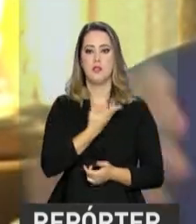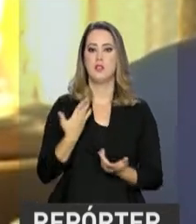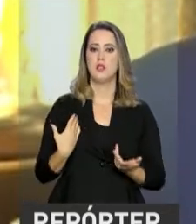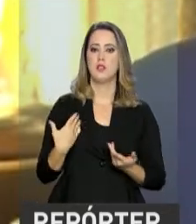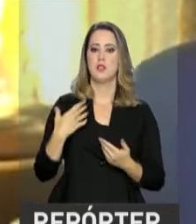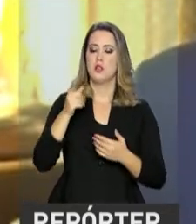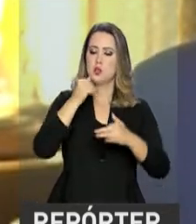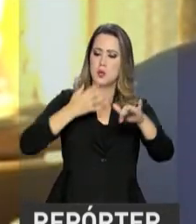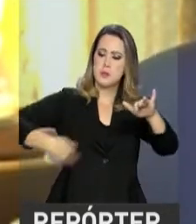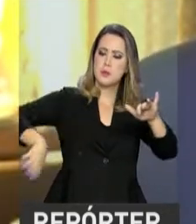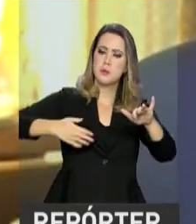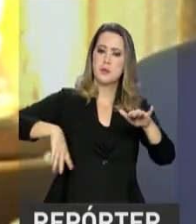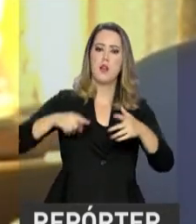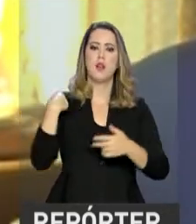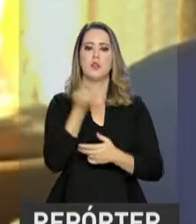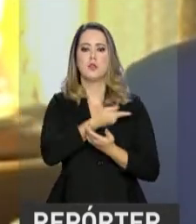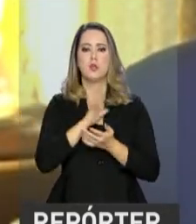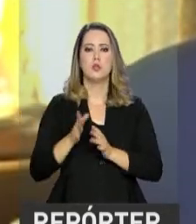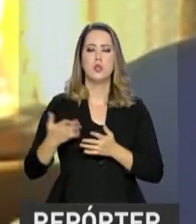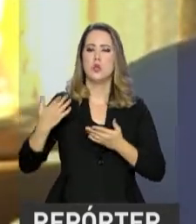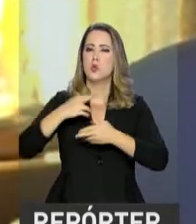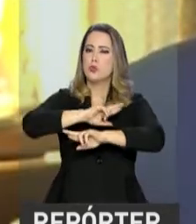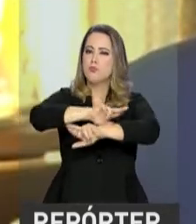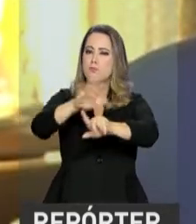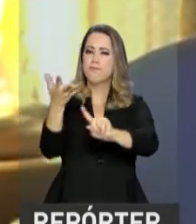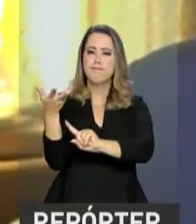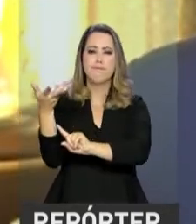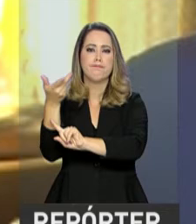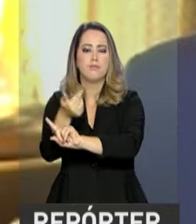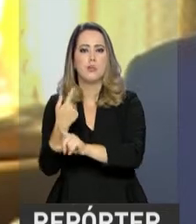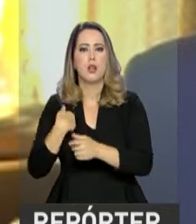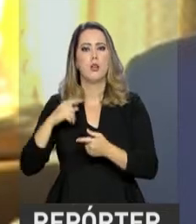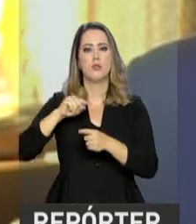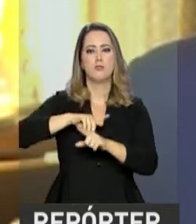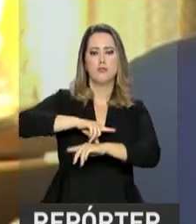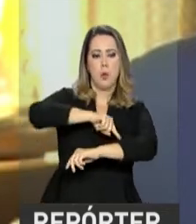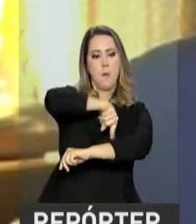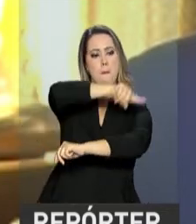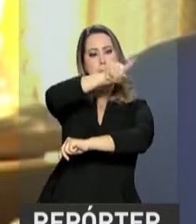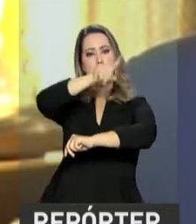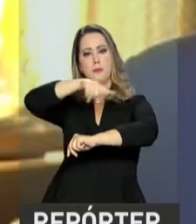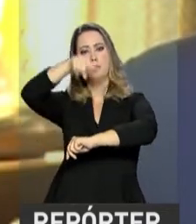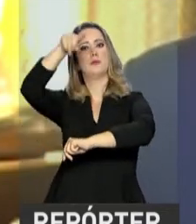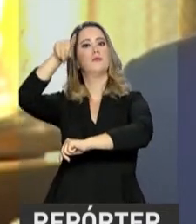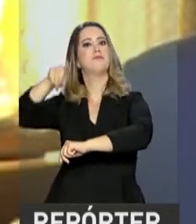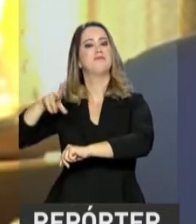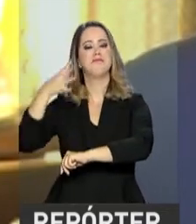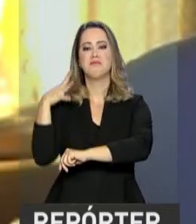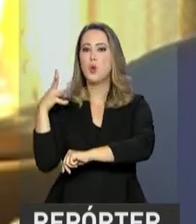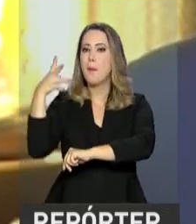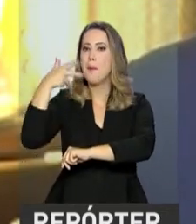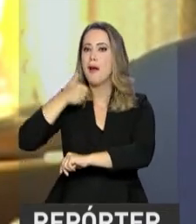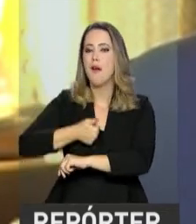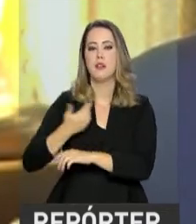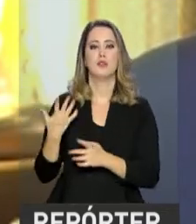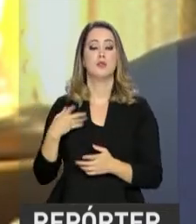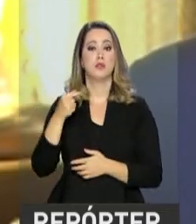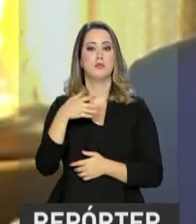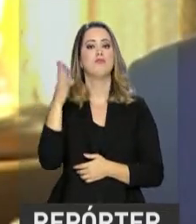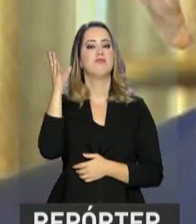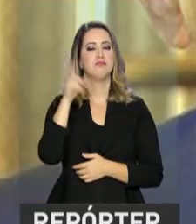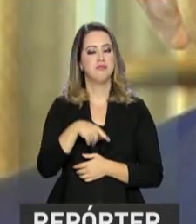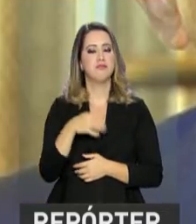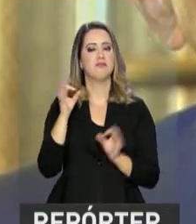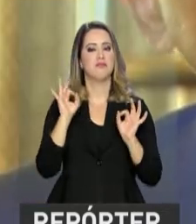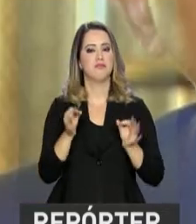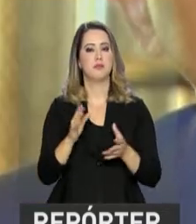Nossas praias, nossos monumentos, nossos... Corcovado, Pão de Açúcar, tudo isso eles ficam encantados, que realmente são muito